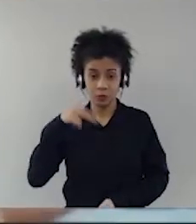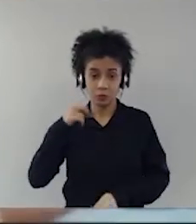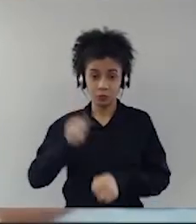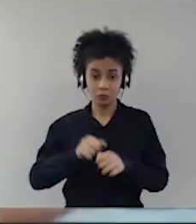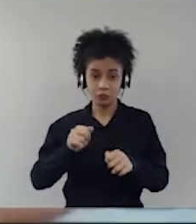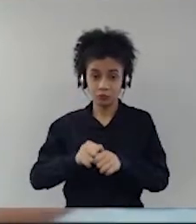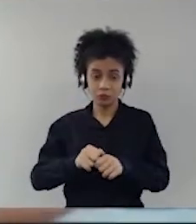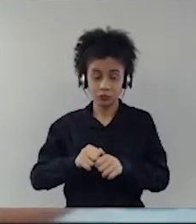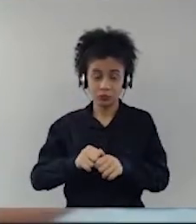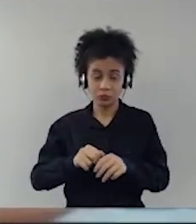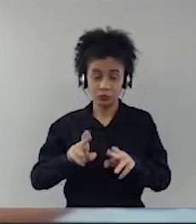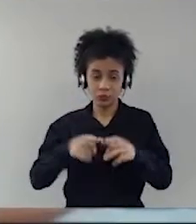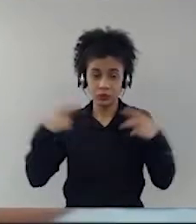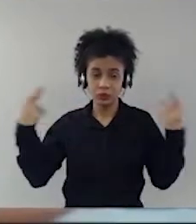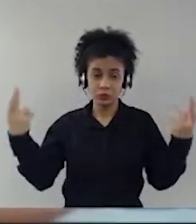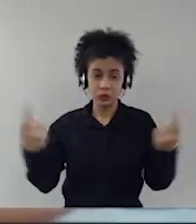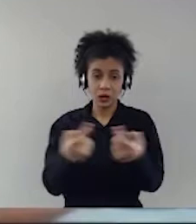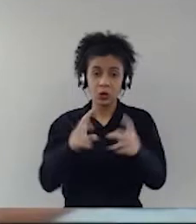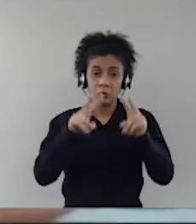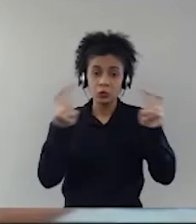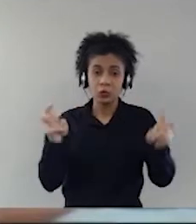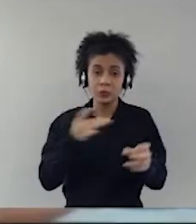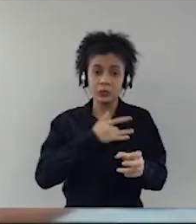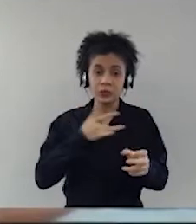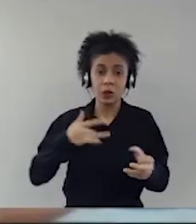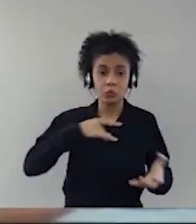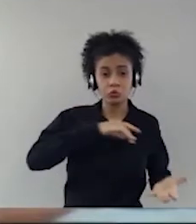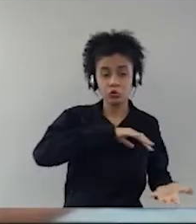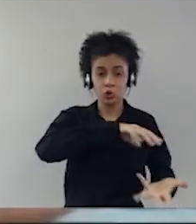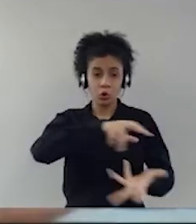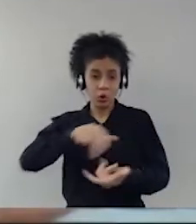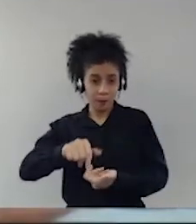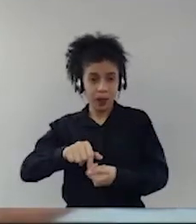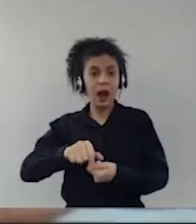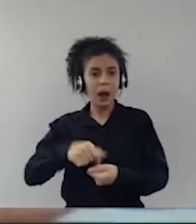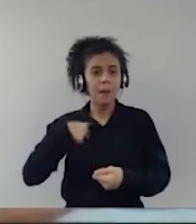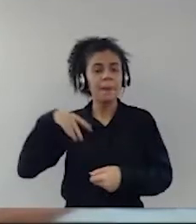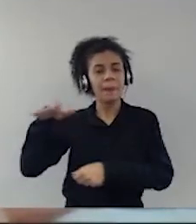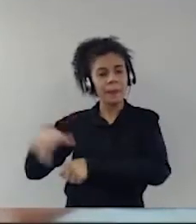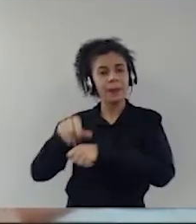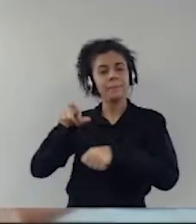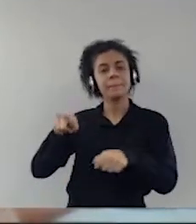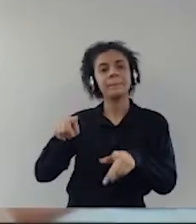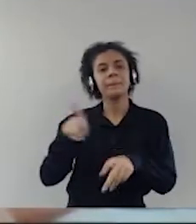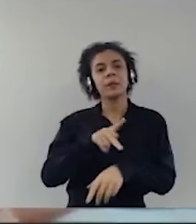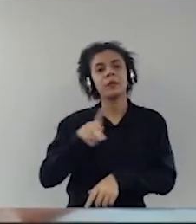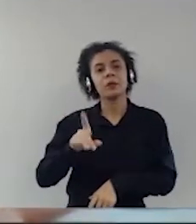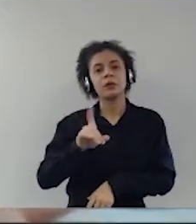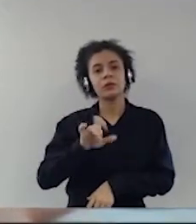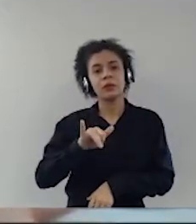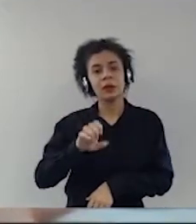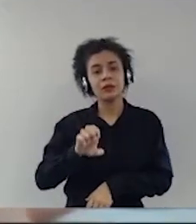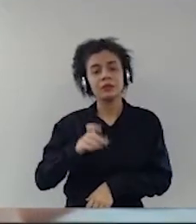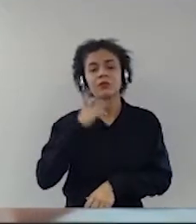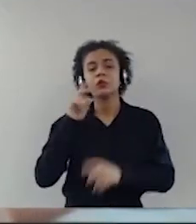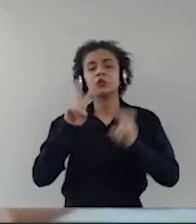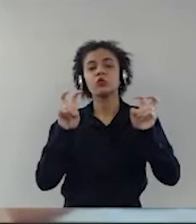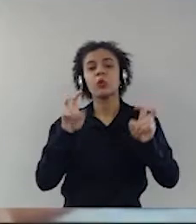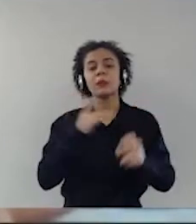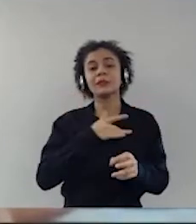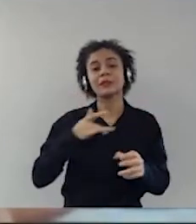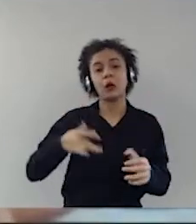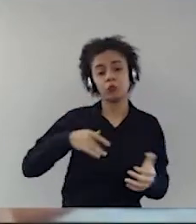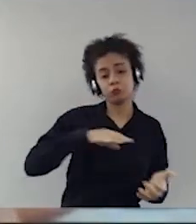sobre saúde global e chamei a doutora Deise Ventura, que lançava um livro em 2018 sobre saúde global, e